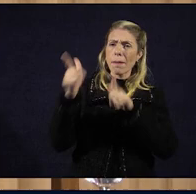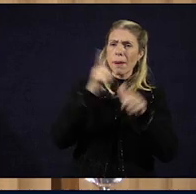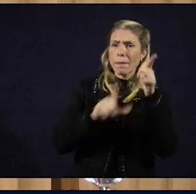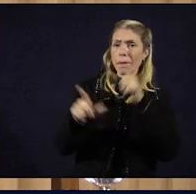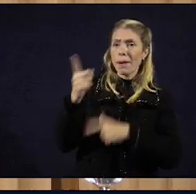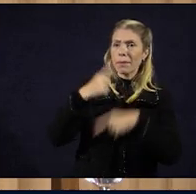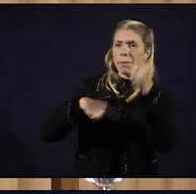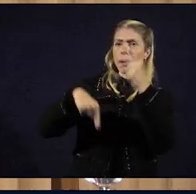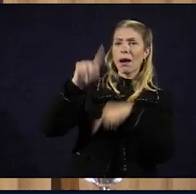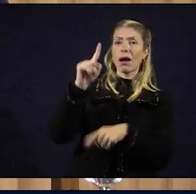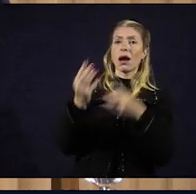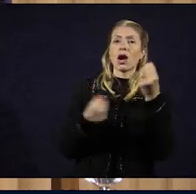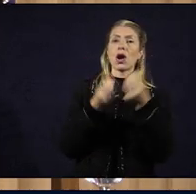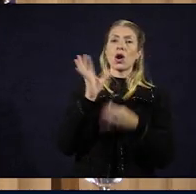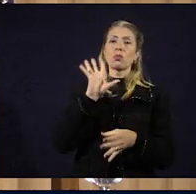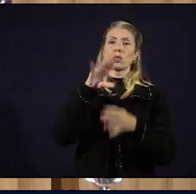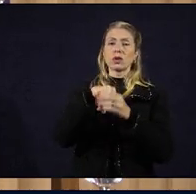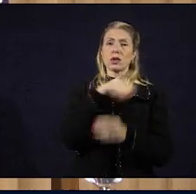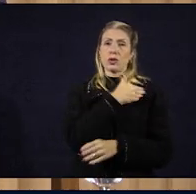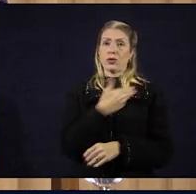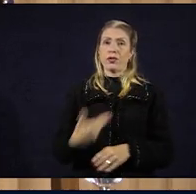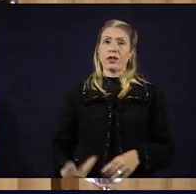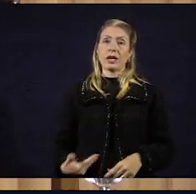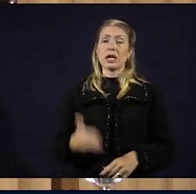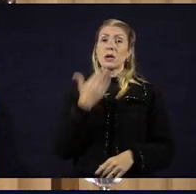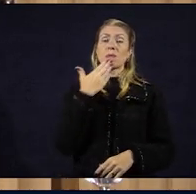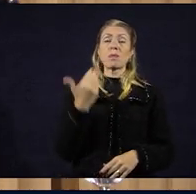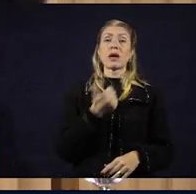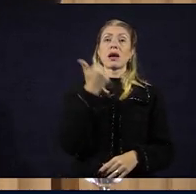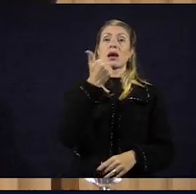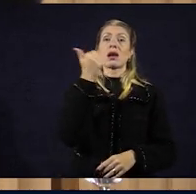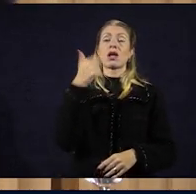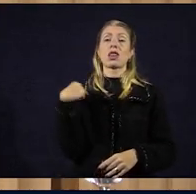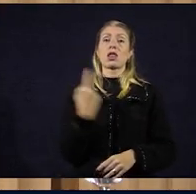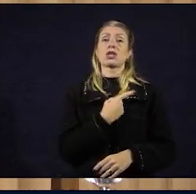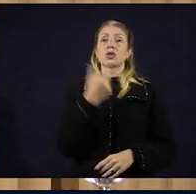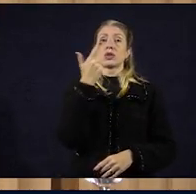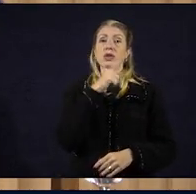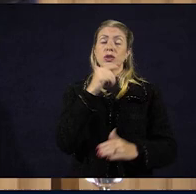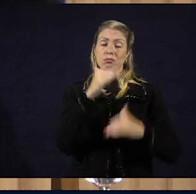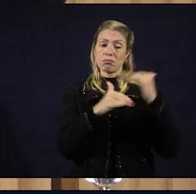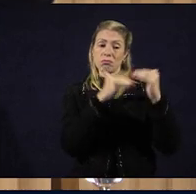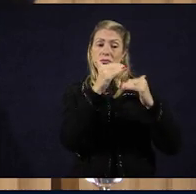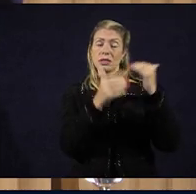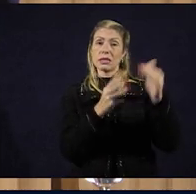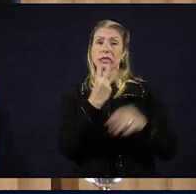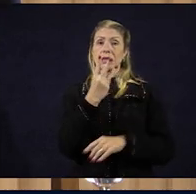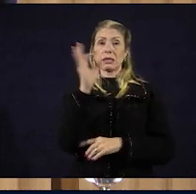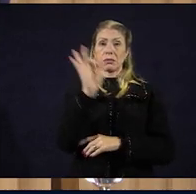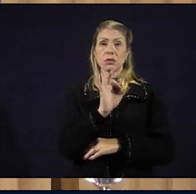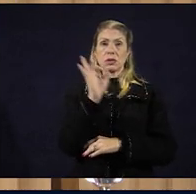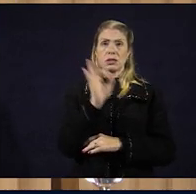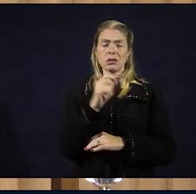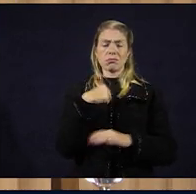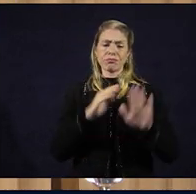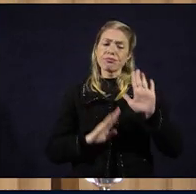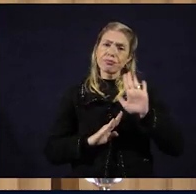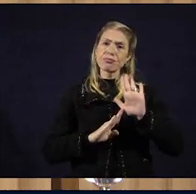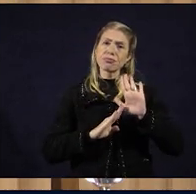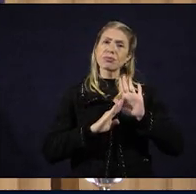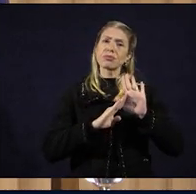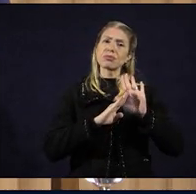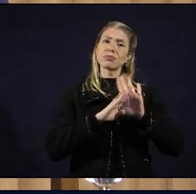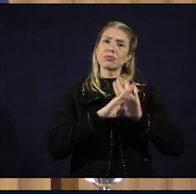embutida nesses números e melhor do que isso né Nós estamos Crescendo 3% com uma redução quase que linear e contínua